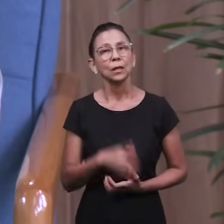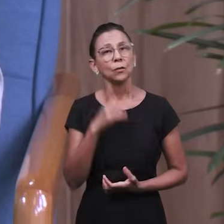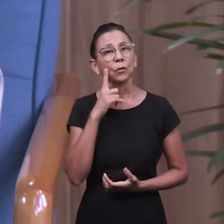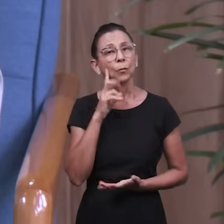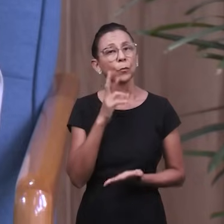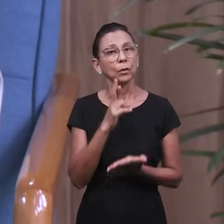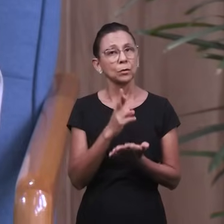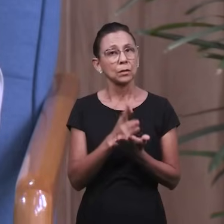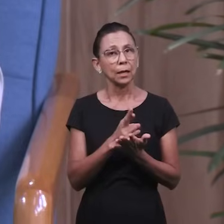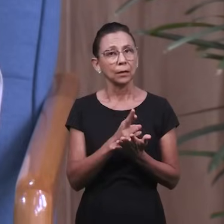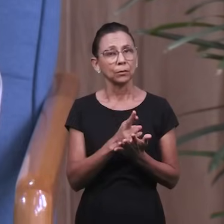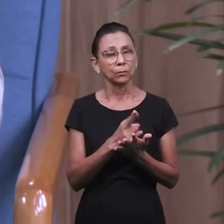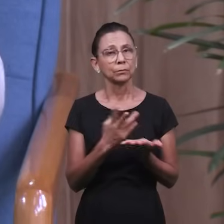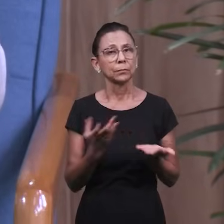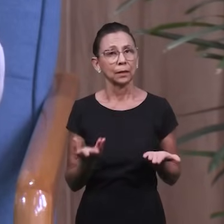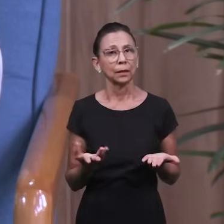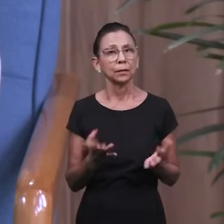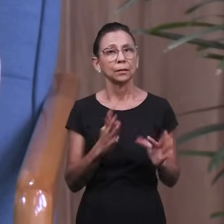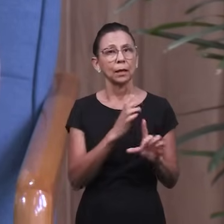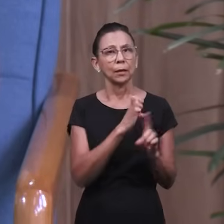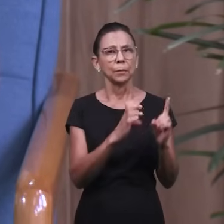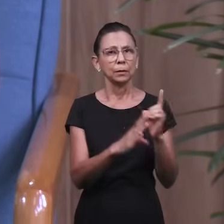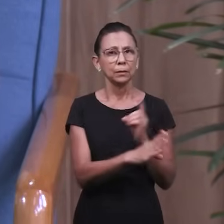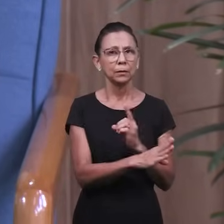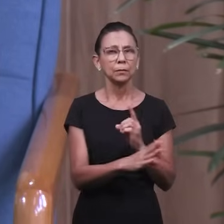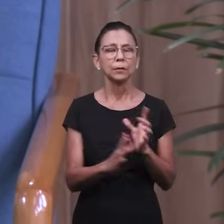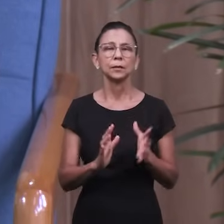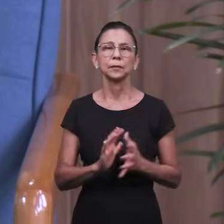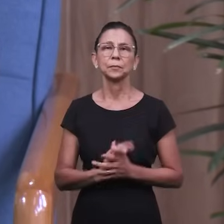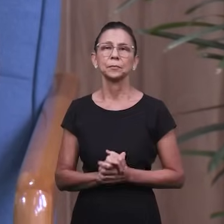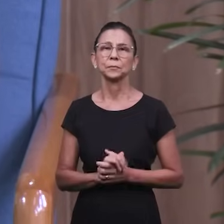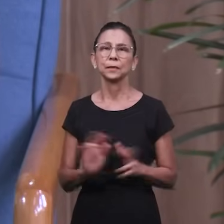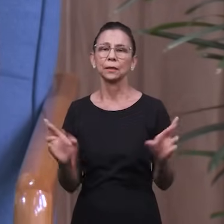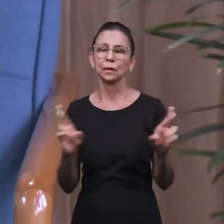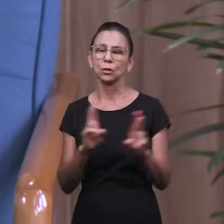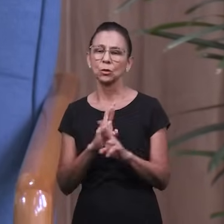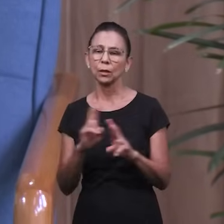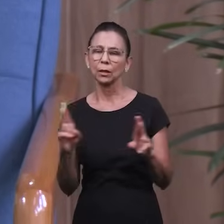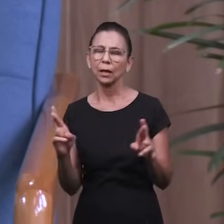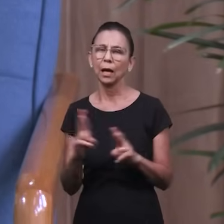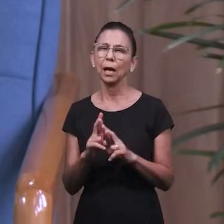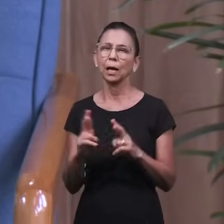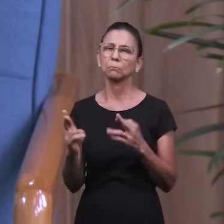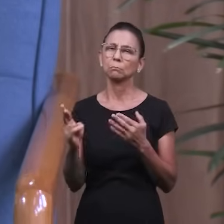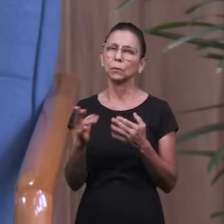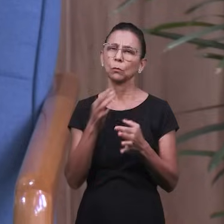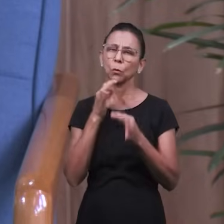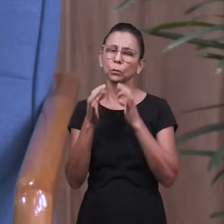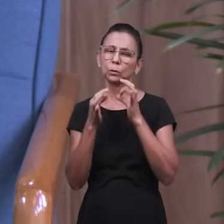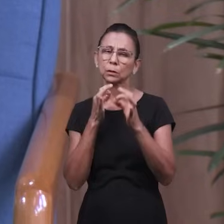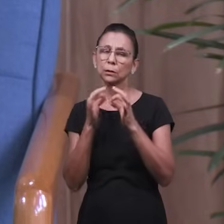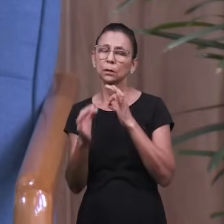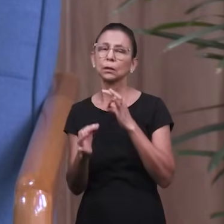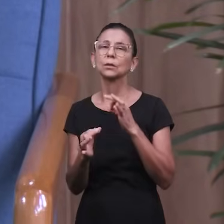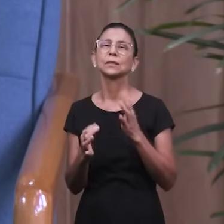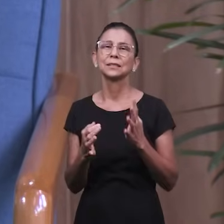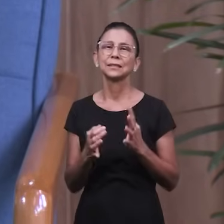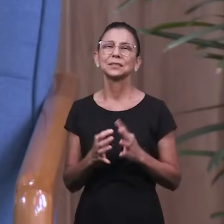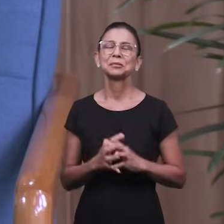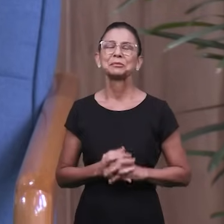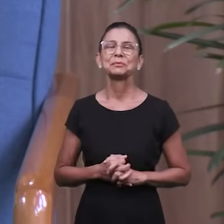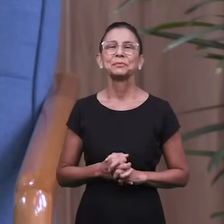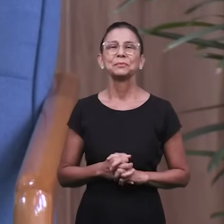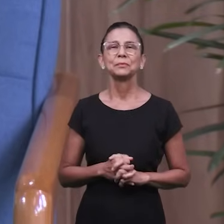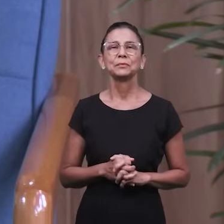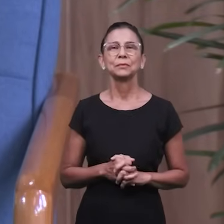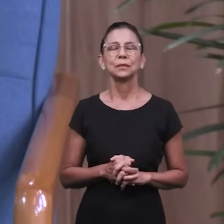aconteceu na EBD, porque aqui a gente sempre traz alguns aspectos e aprofunda alguns, comenta outros.